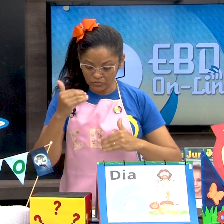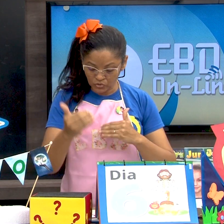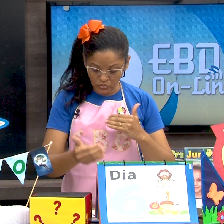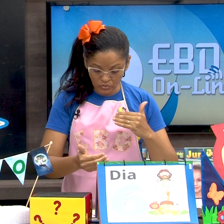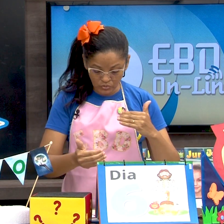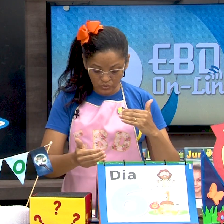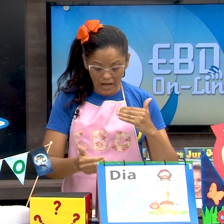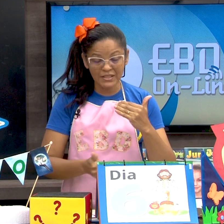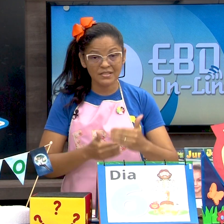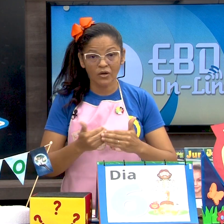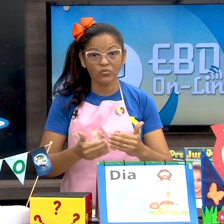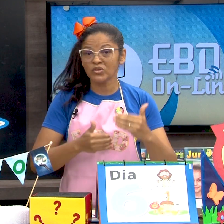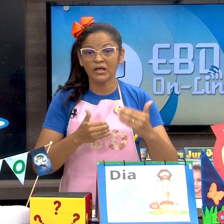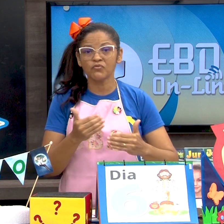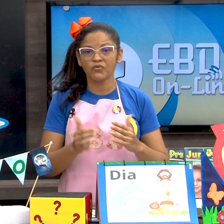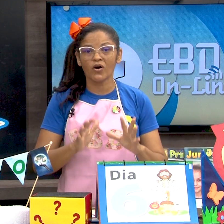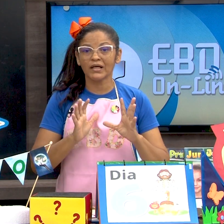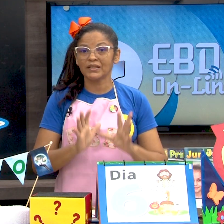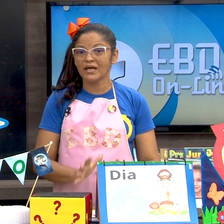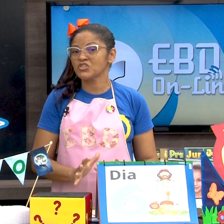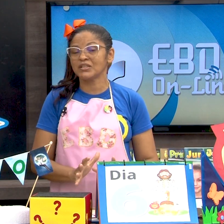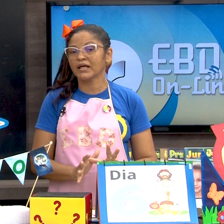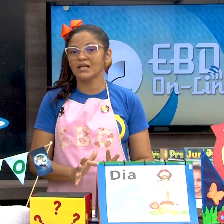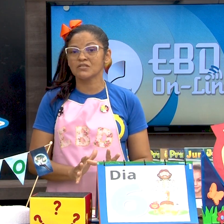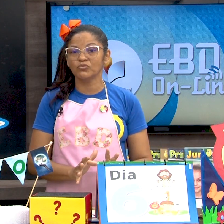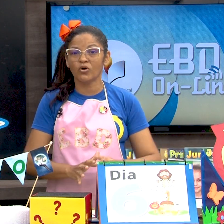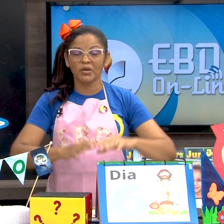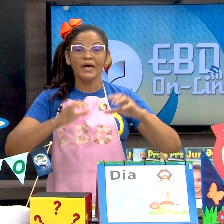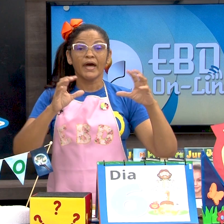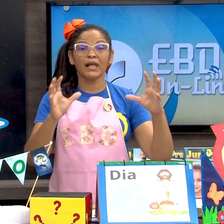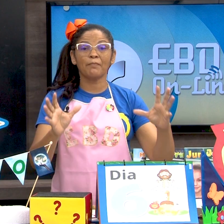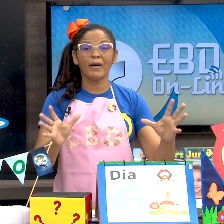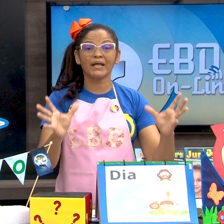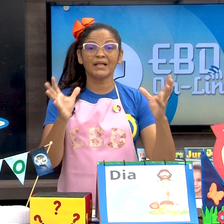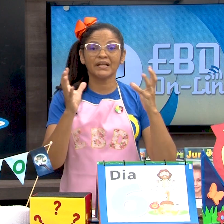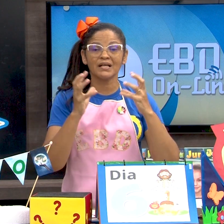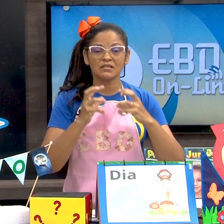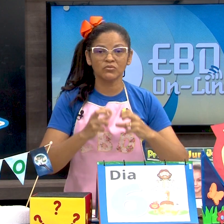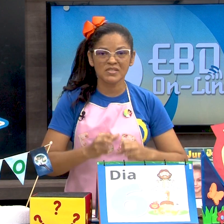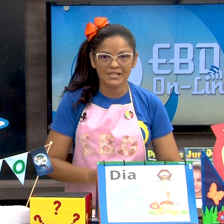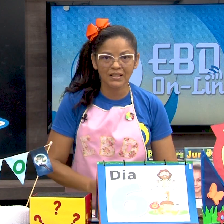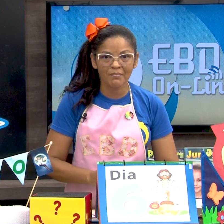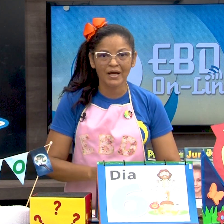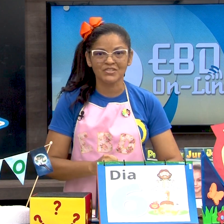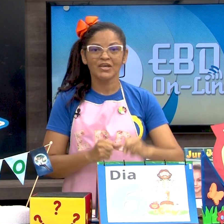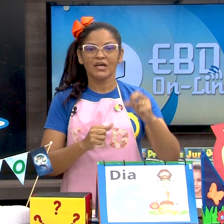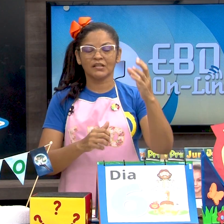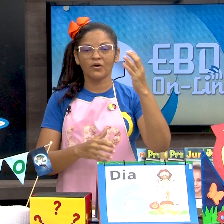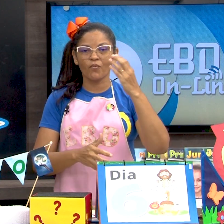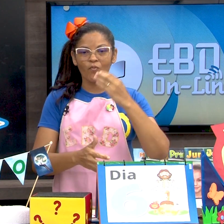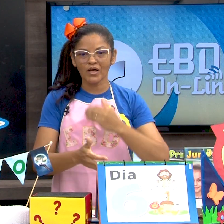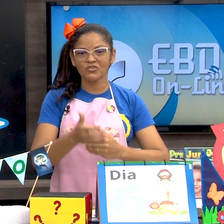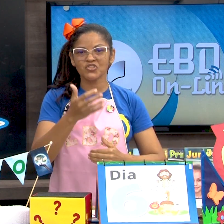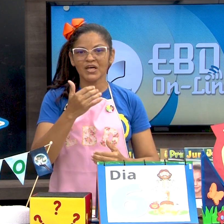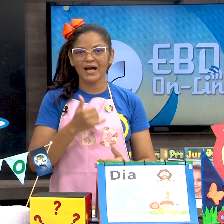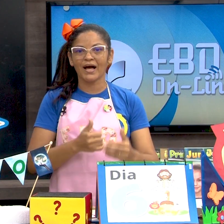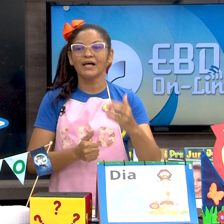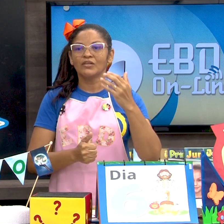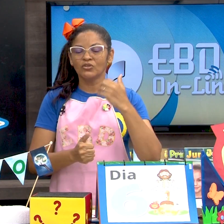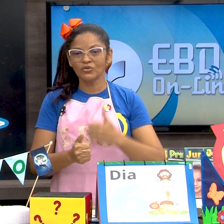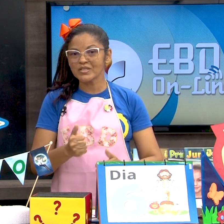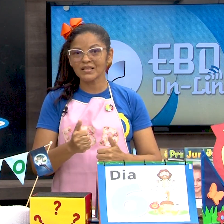lição no a lição um não foca neste na criação do homem ela para na criação dos animais então quando